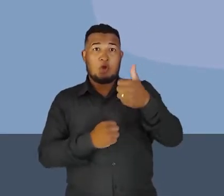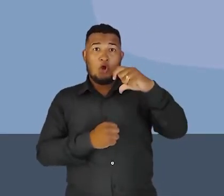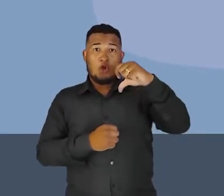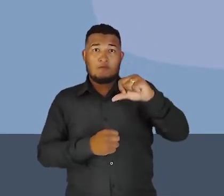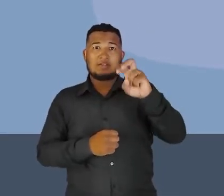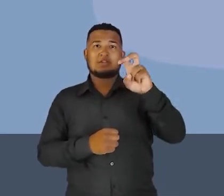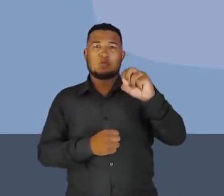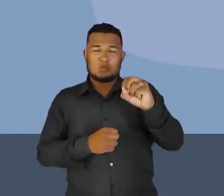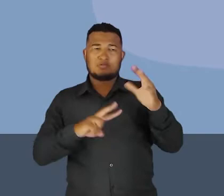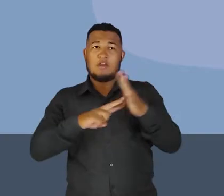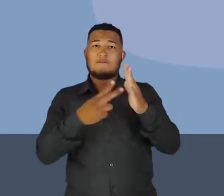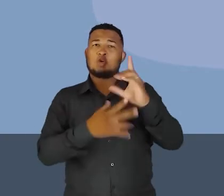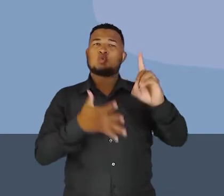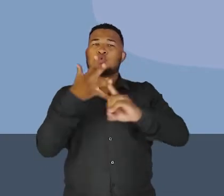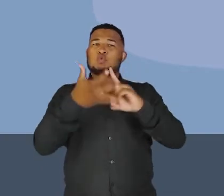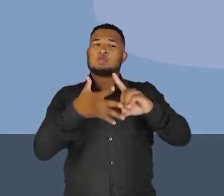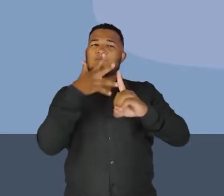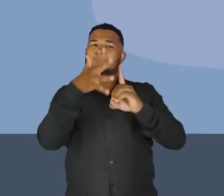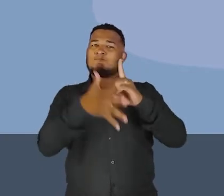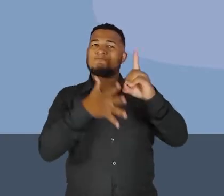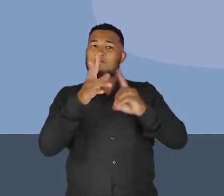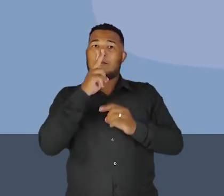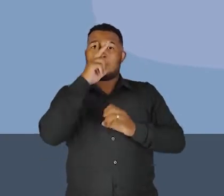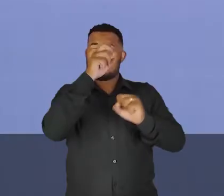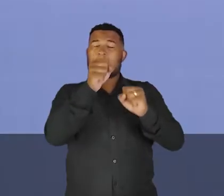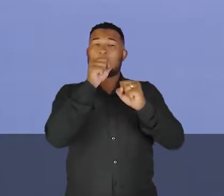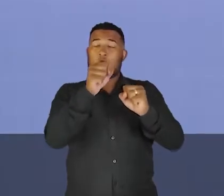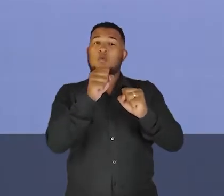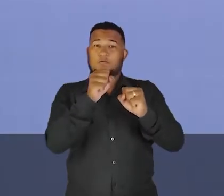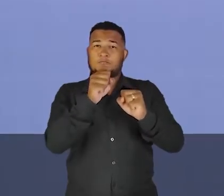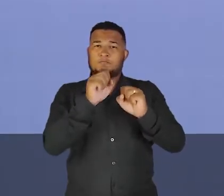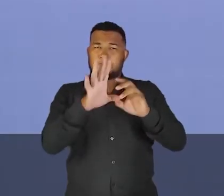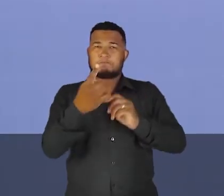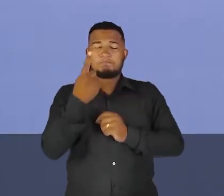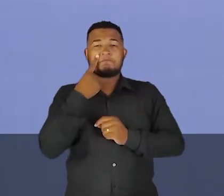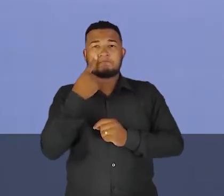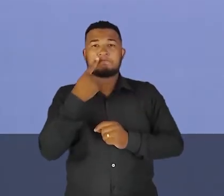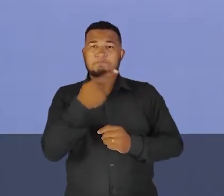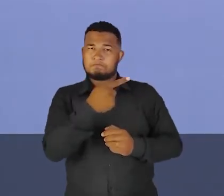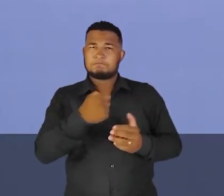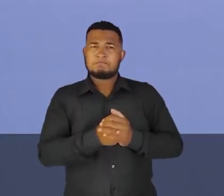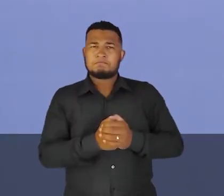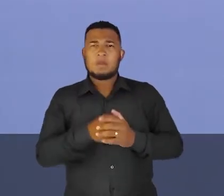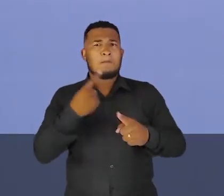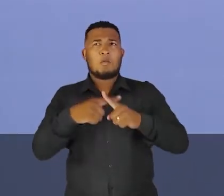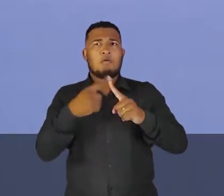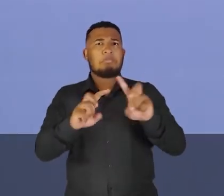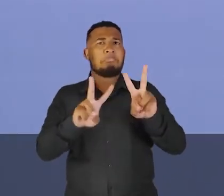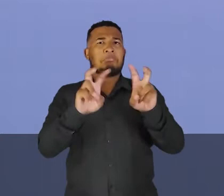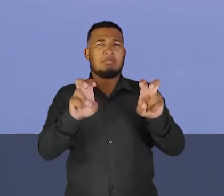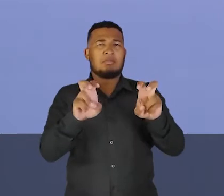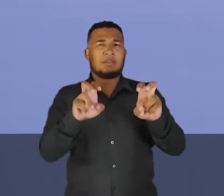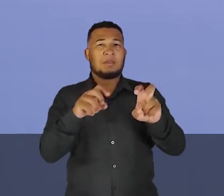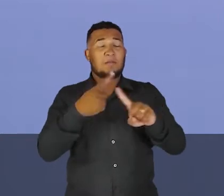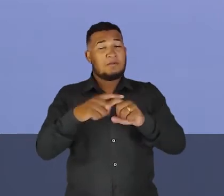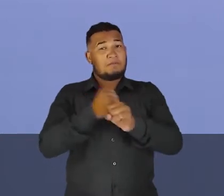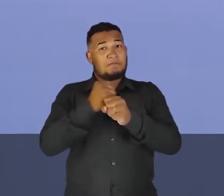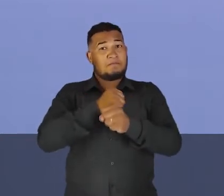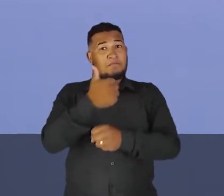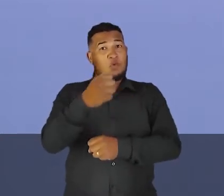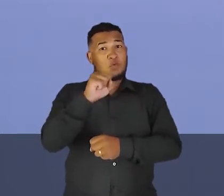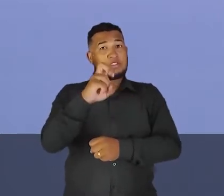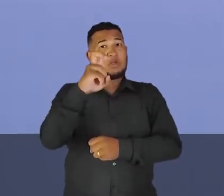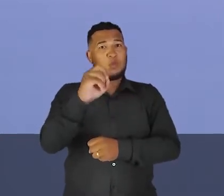a fala sobre os jovens com mais intensidade. Tá? Olha aqui para mim. Por que a gente está falando sobre isso? Porque em 1850,